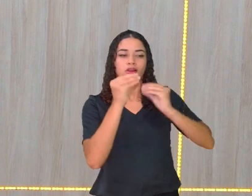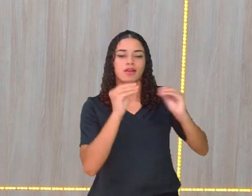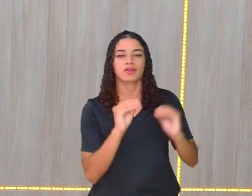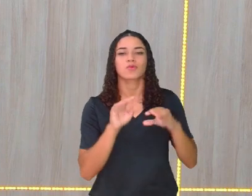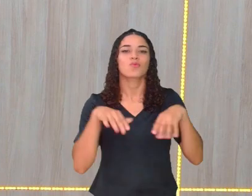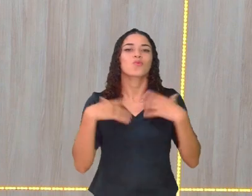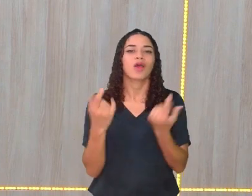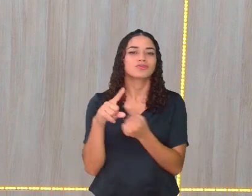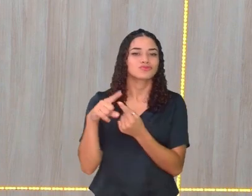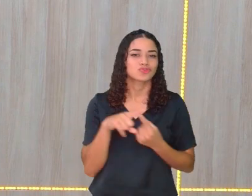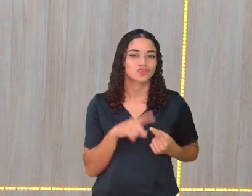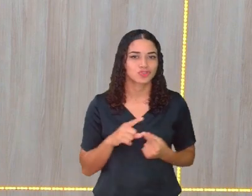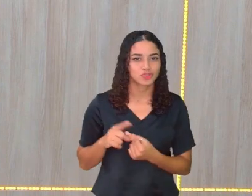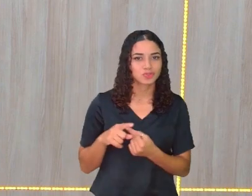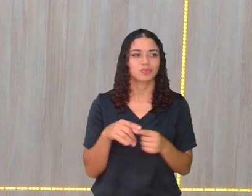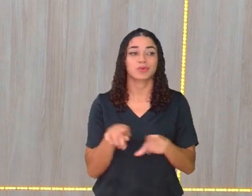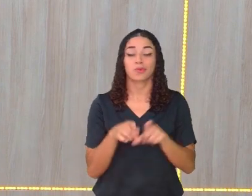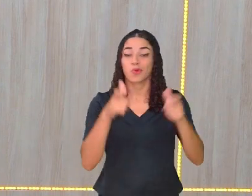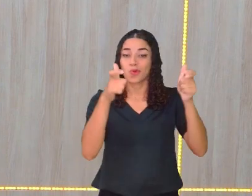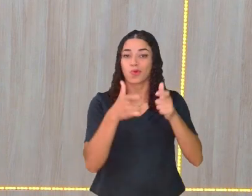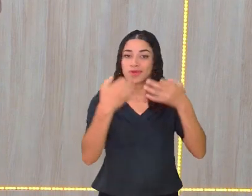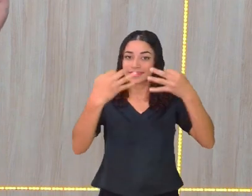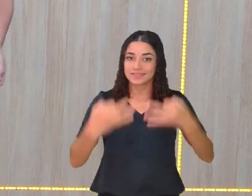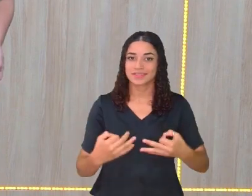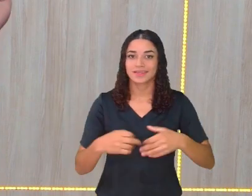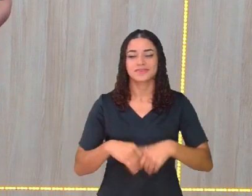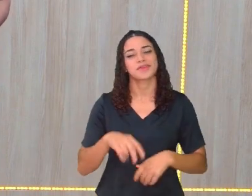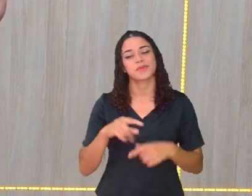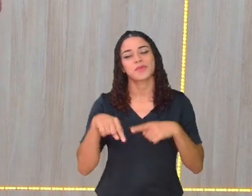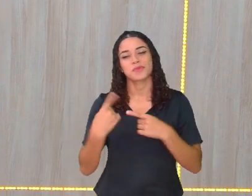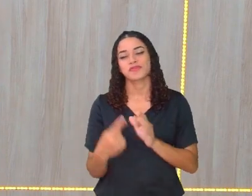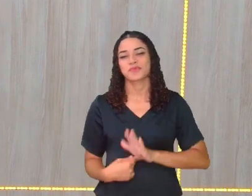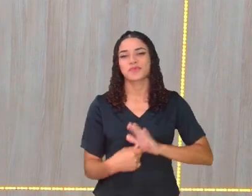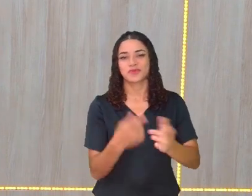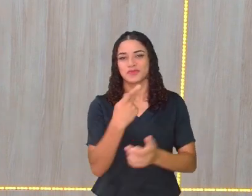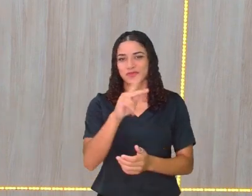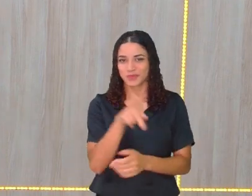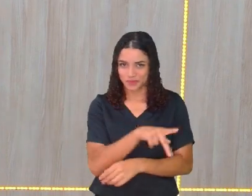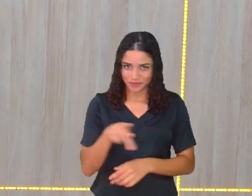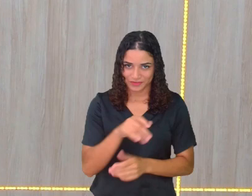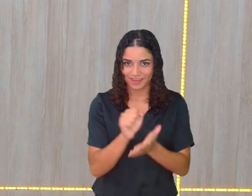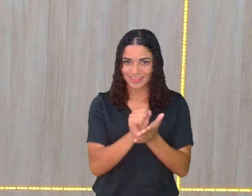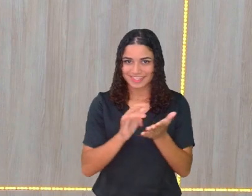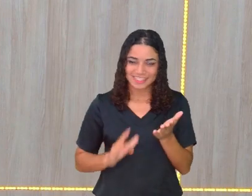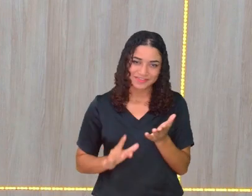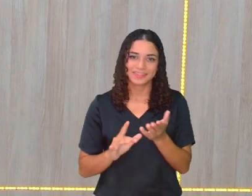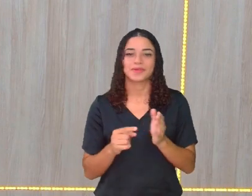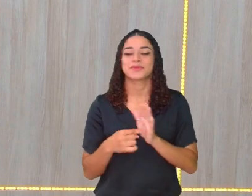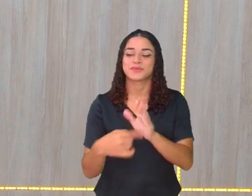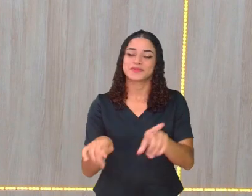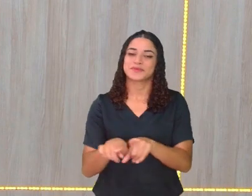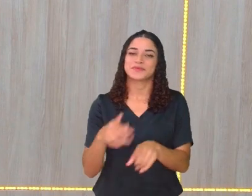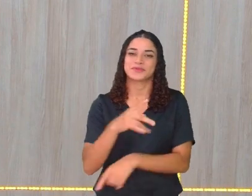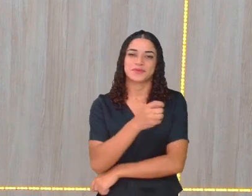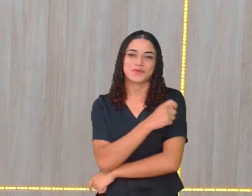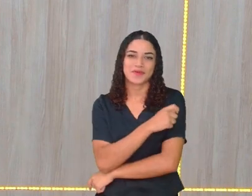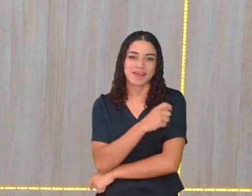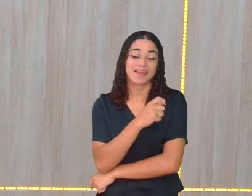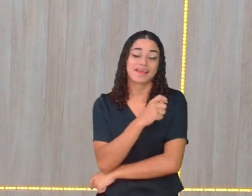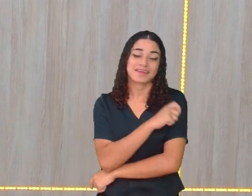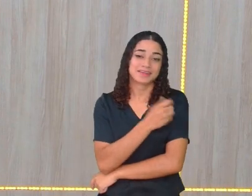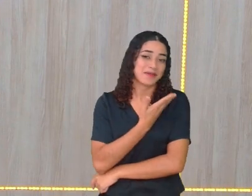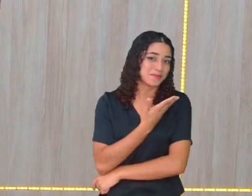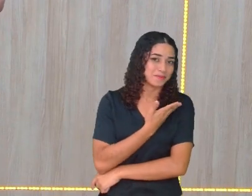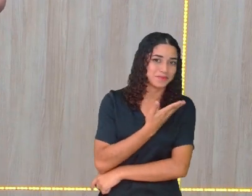e mais ou menos aí na localização. Leva lá para seu professor essa atividade e mostra para os seus colegas, incentivando para que eles